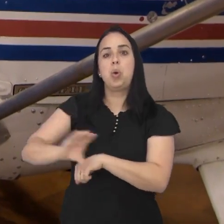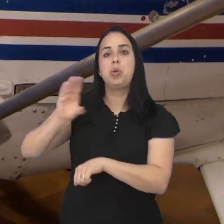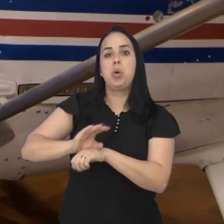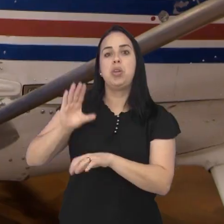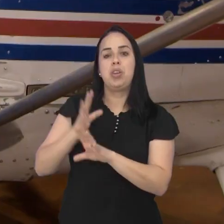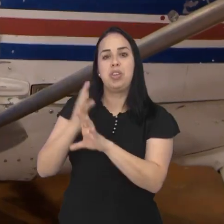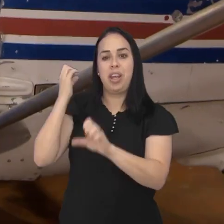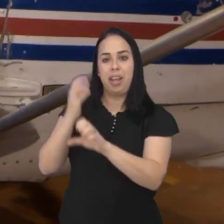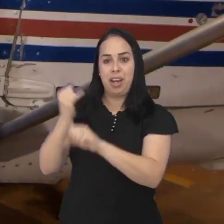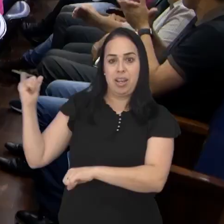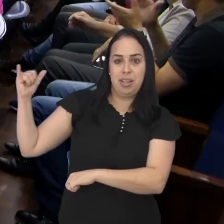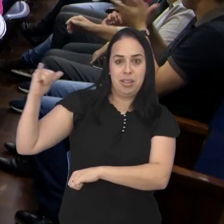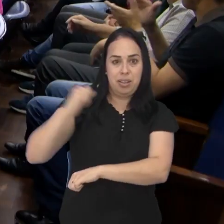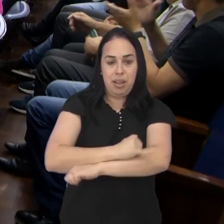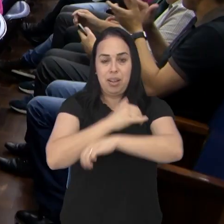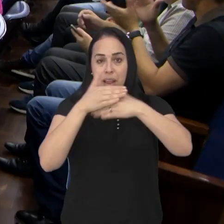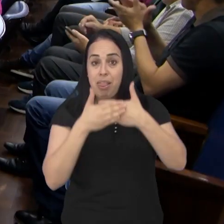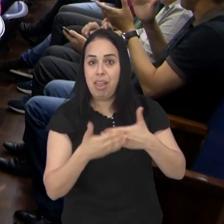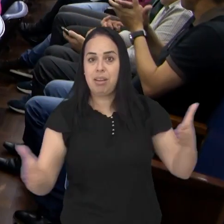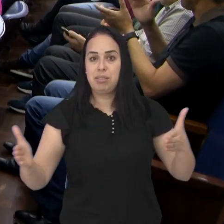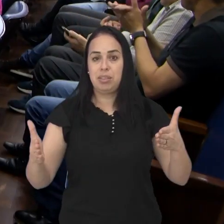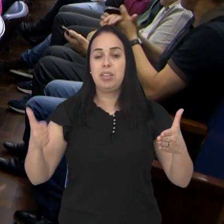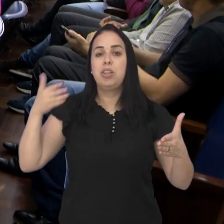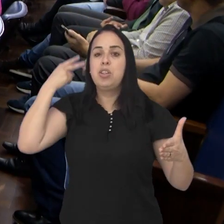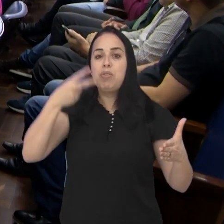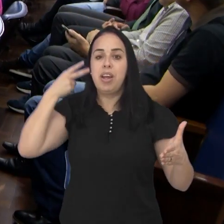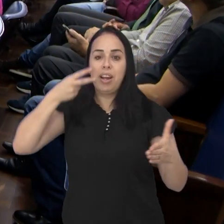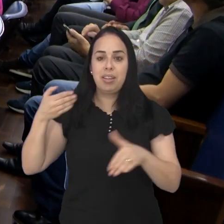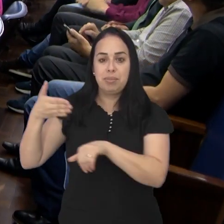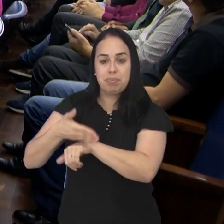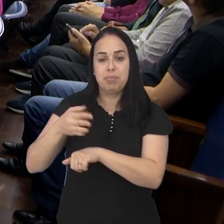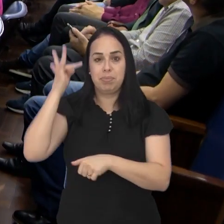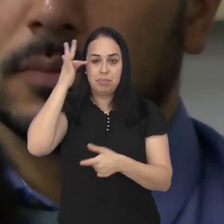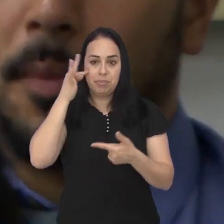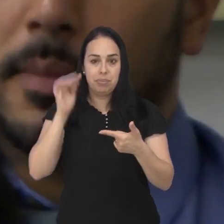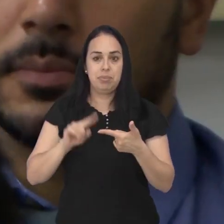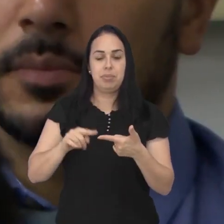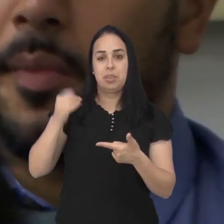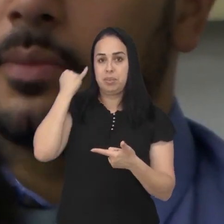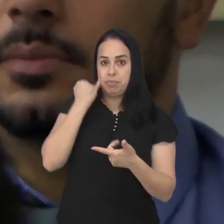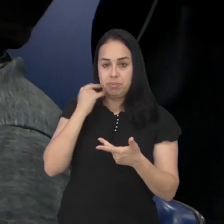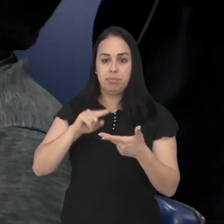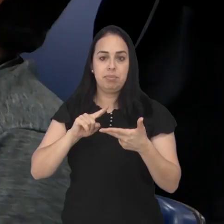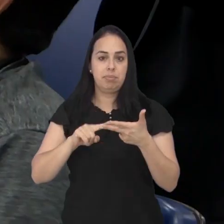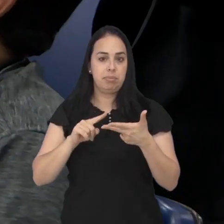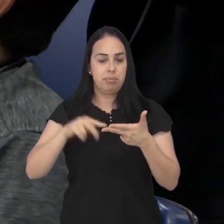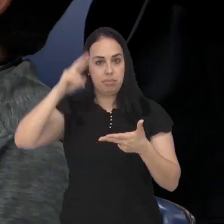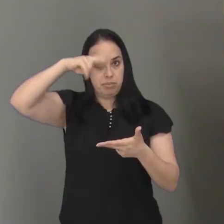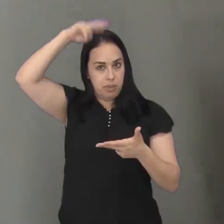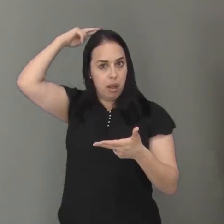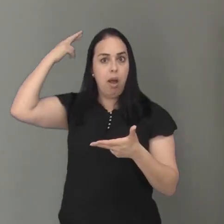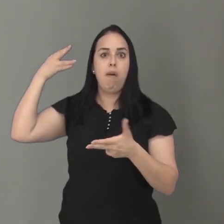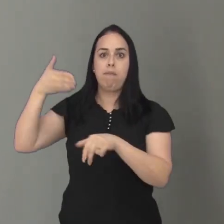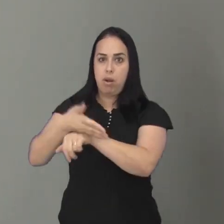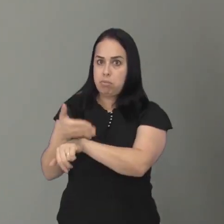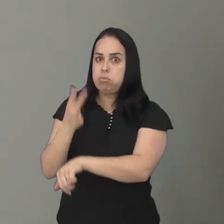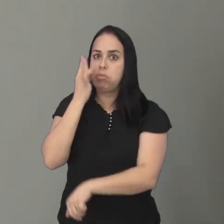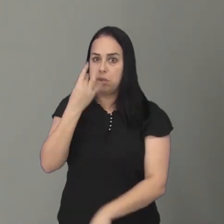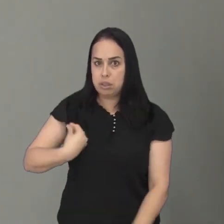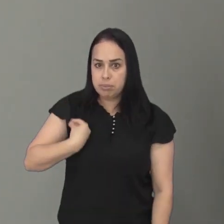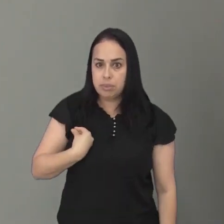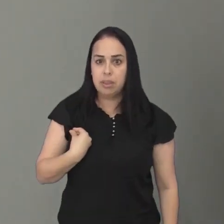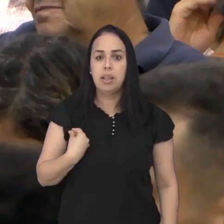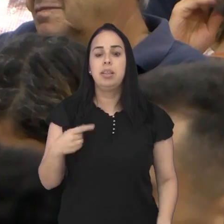de Engenharia Aeronáutica. A inauguração foi acompanhada pelos vereadores Tomás Henrique, Zé Luiz e Robertinho